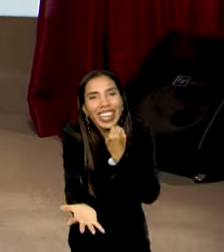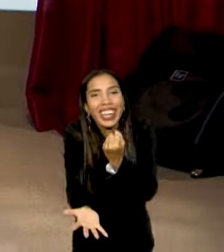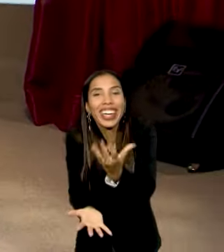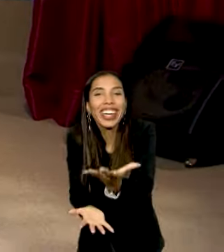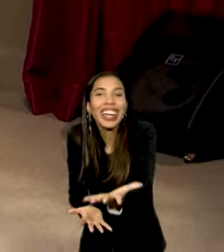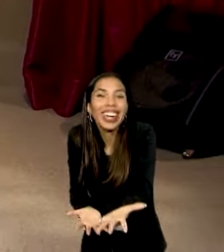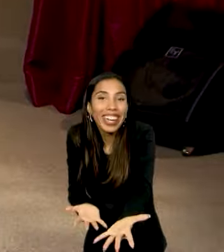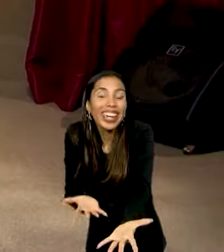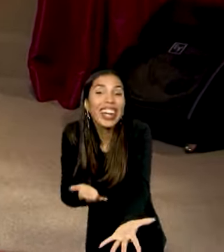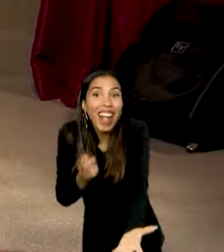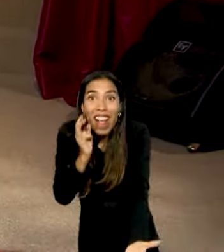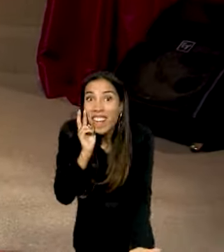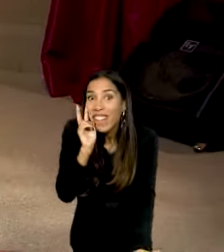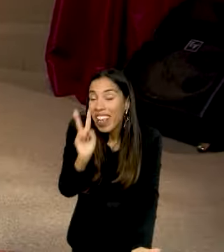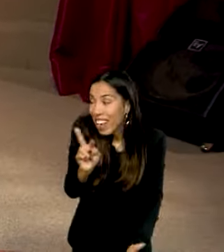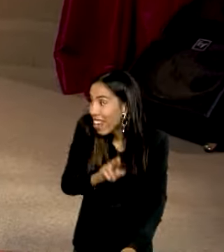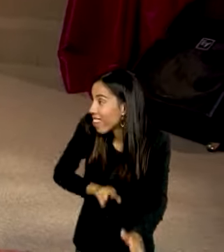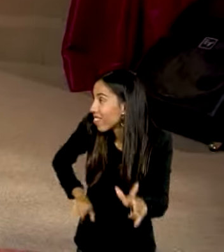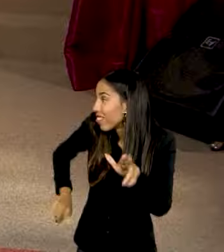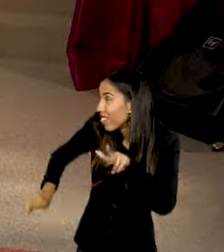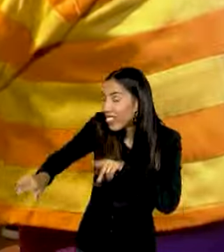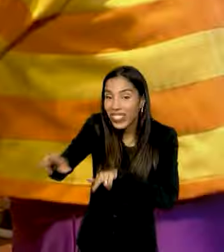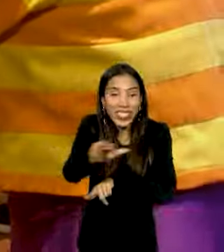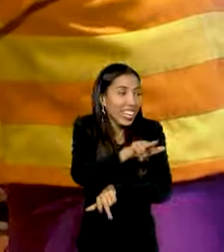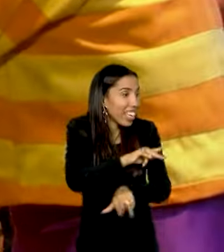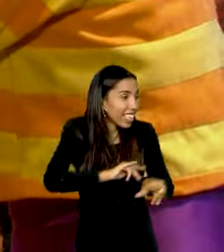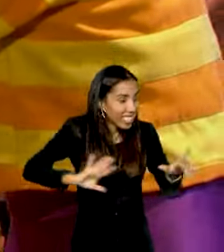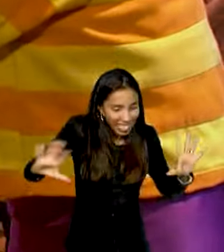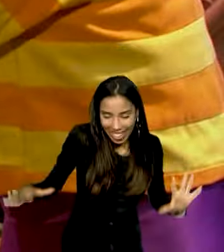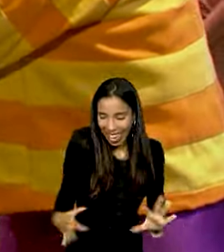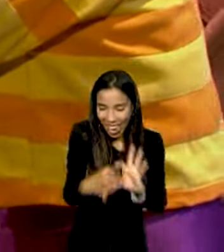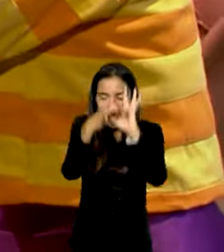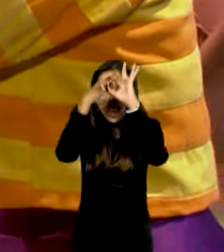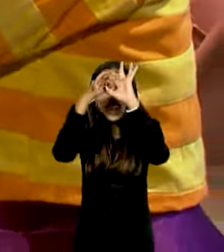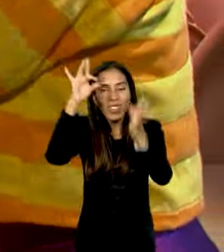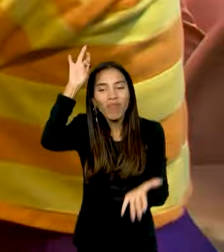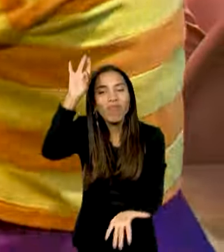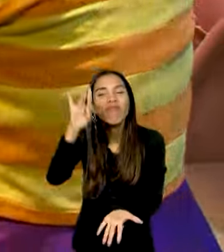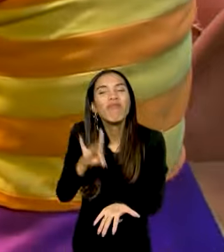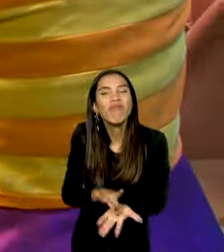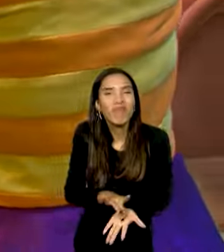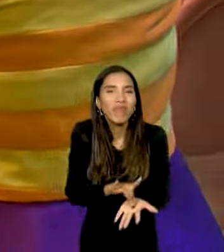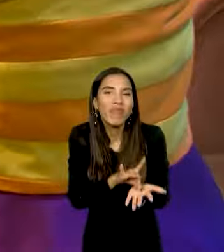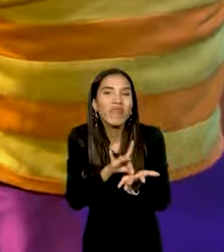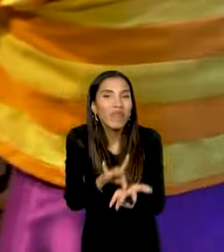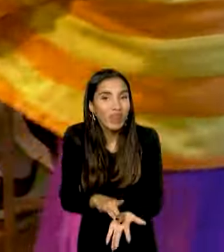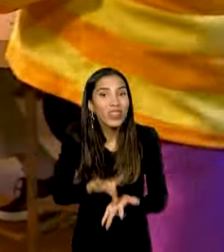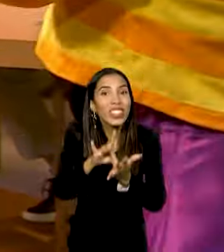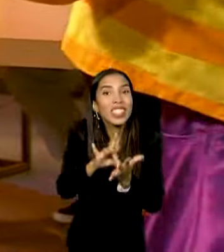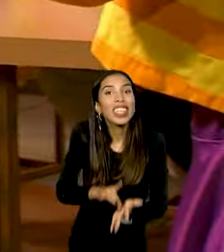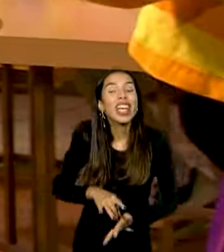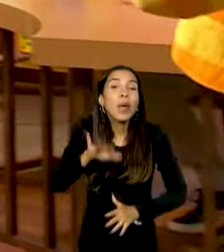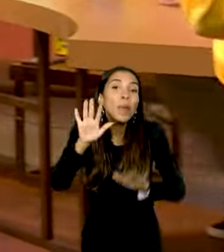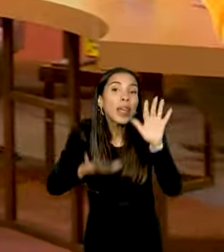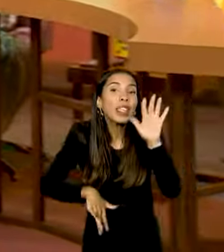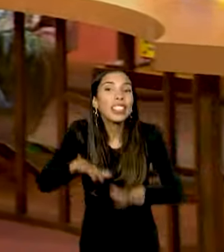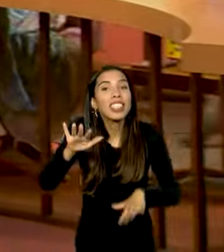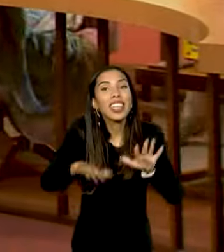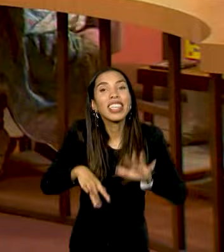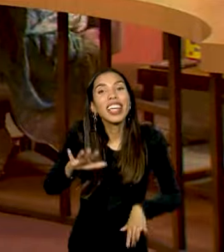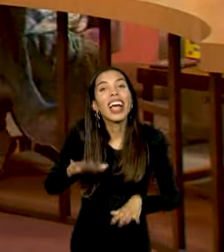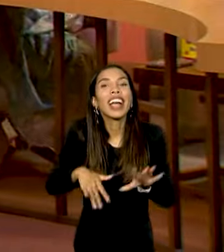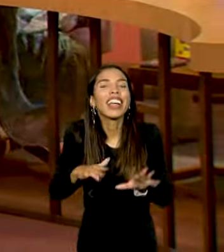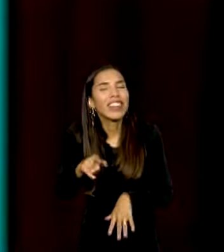pra ver que a diferença é o que nos une de verdade. E mesmo sendo assim ou